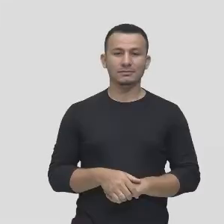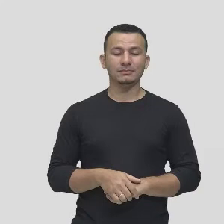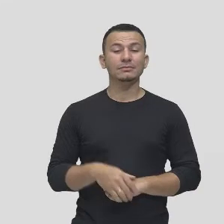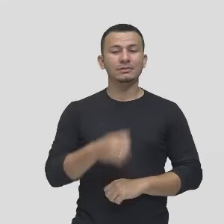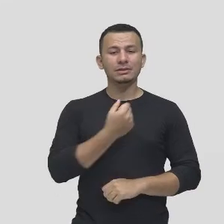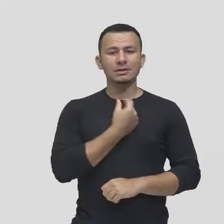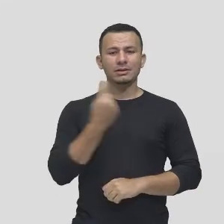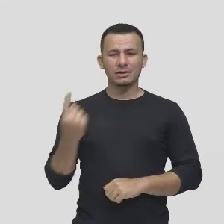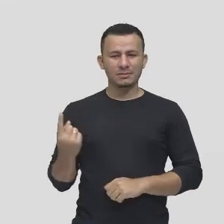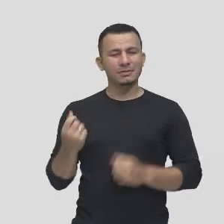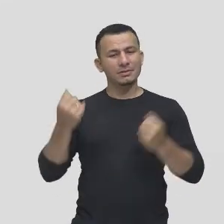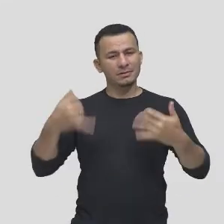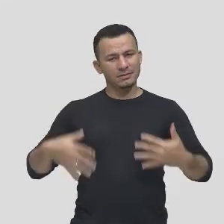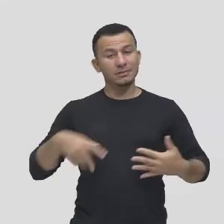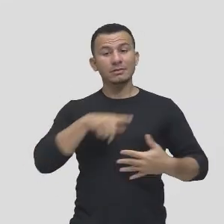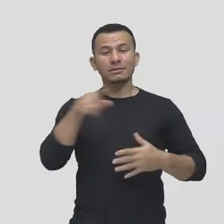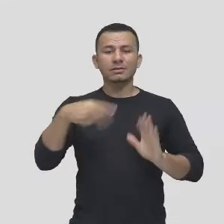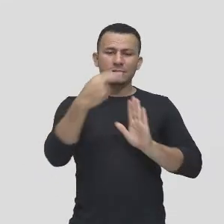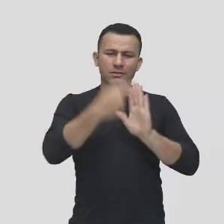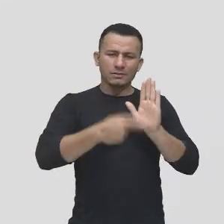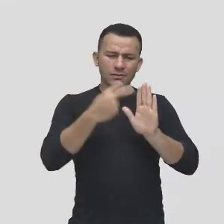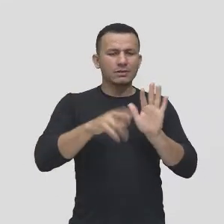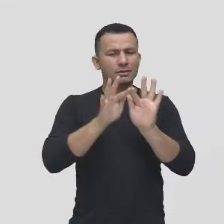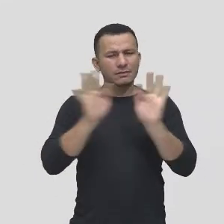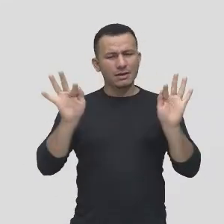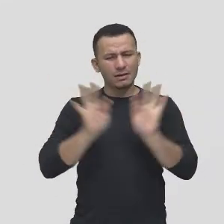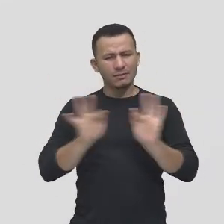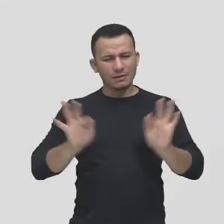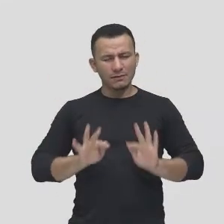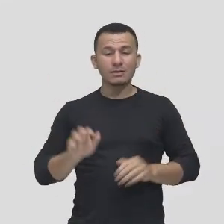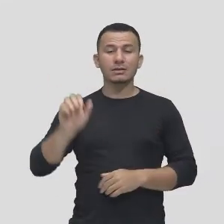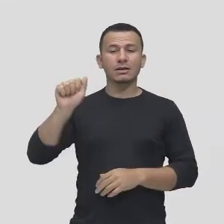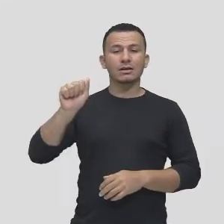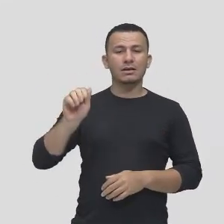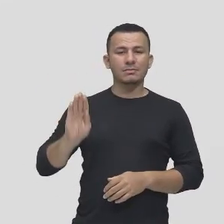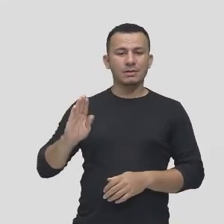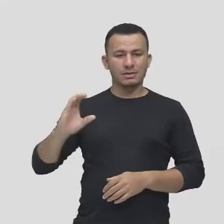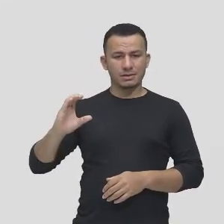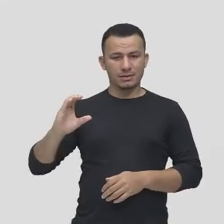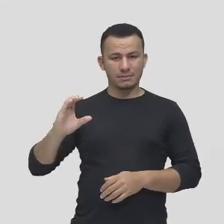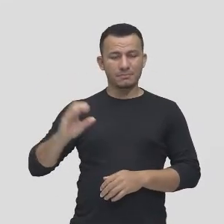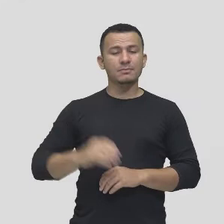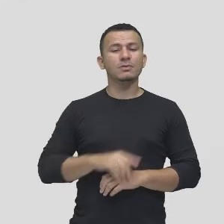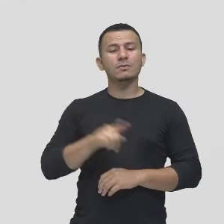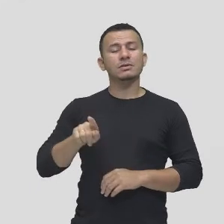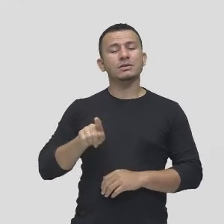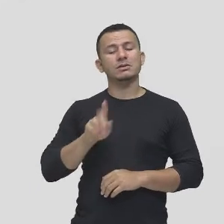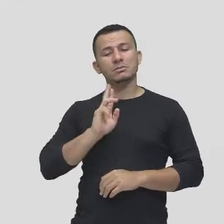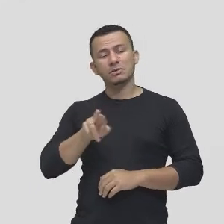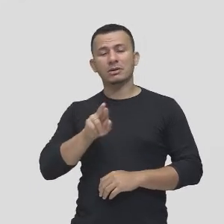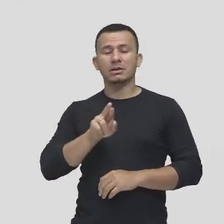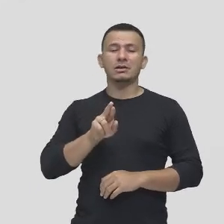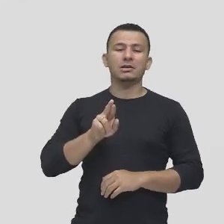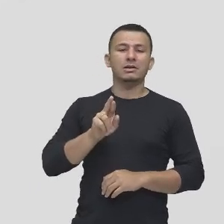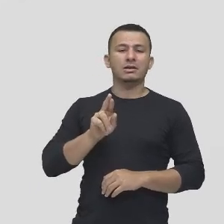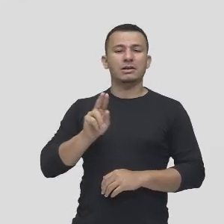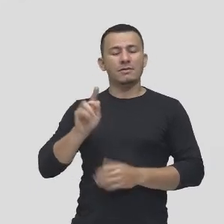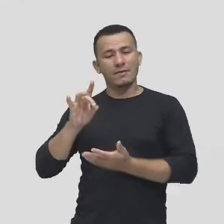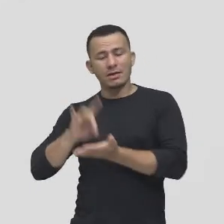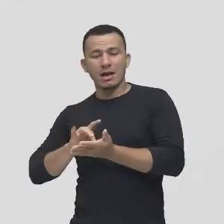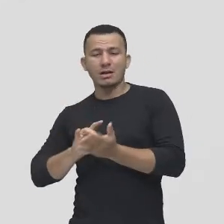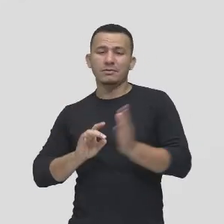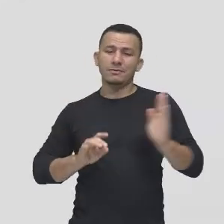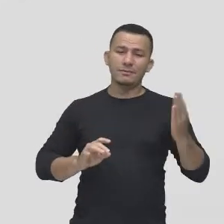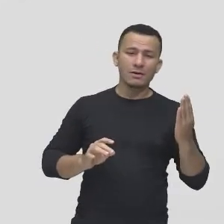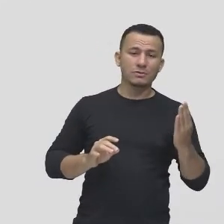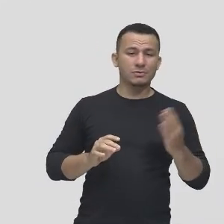Primeira questão, você vai ler cada uma das frases. Temos aí a letra A, B e C. Você vai marcar verdadeiro ou falso em cada uma delas.